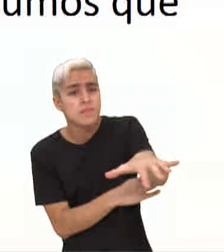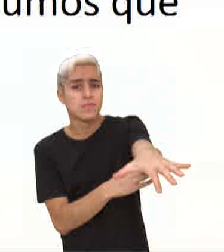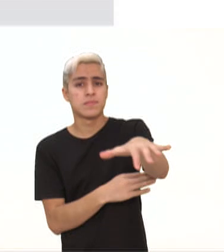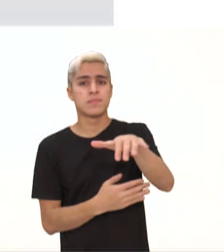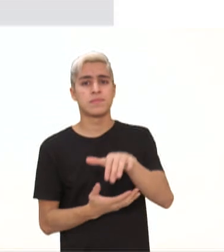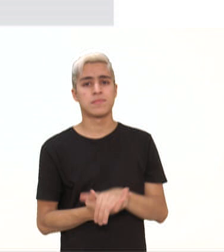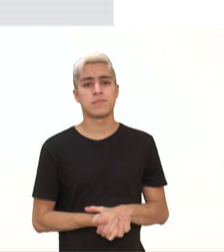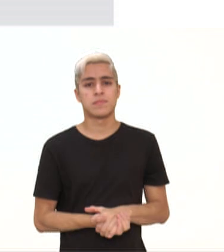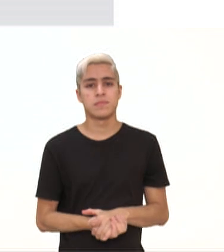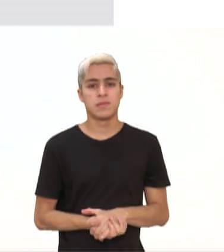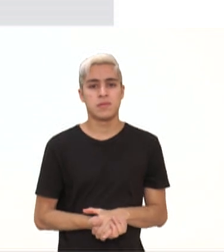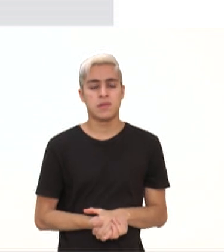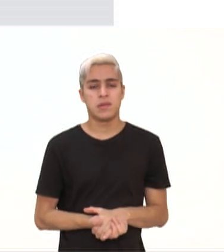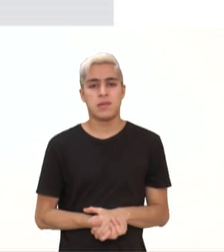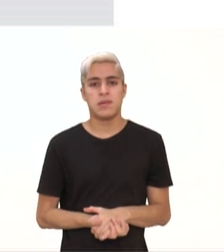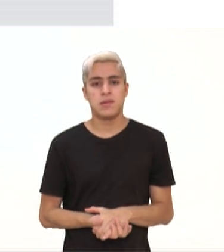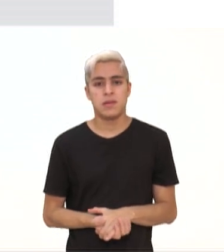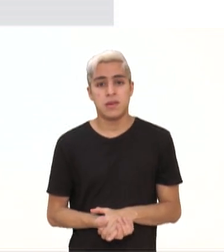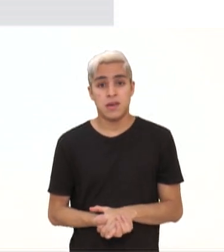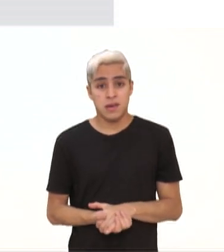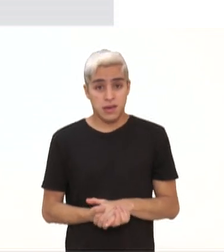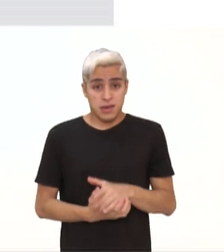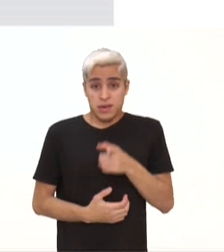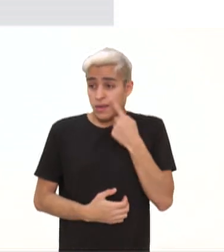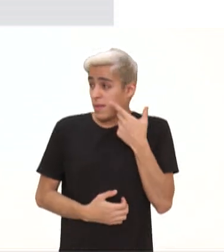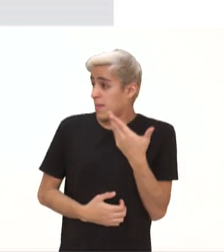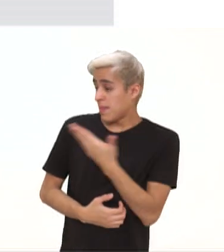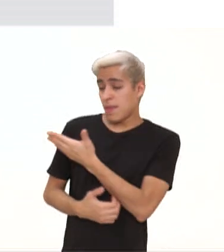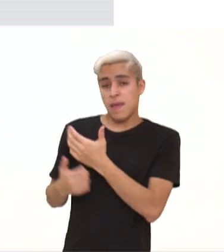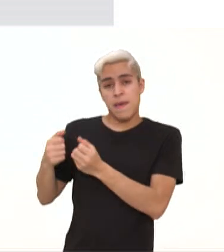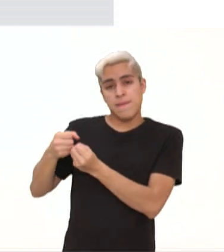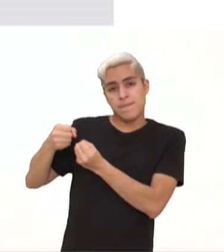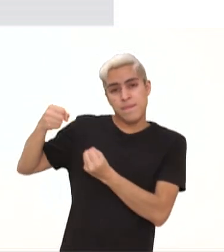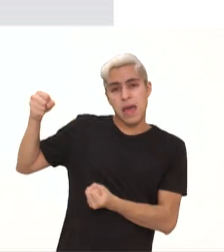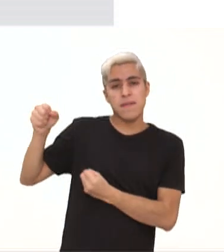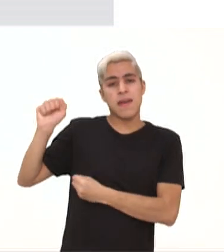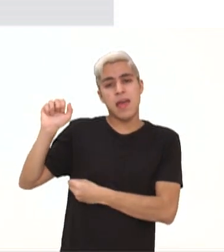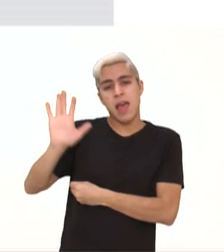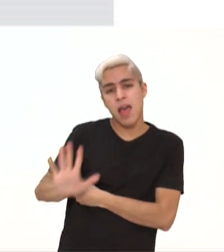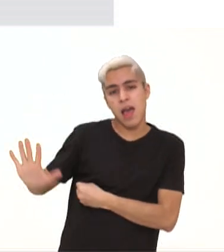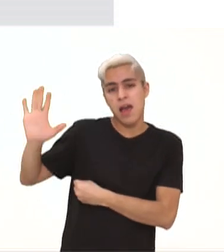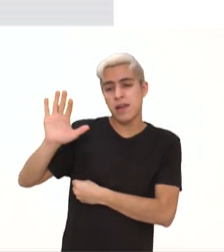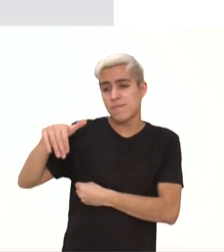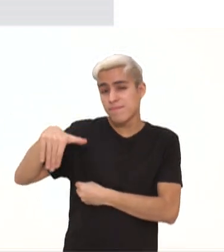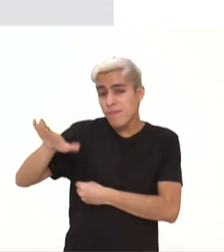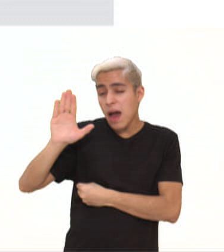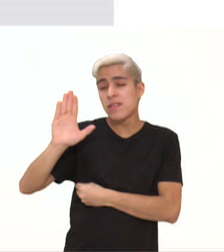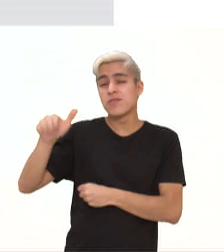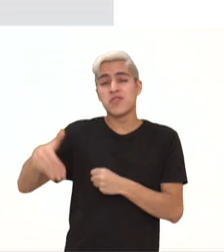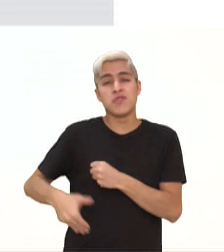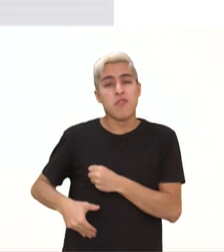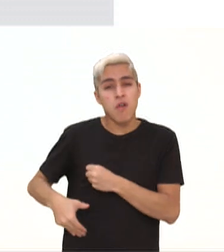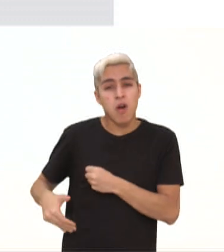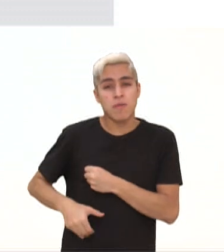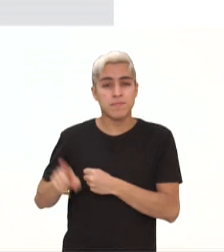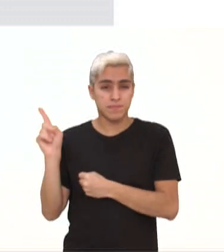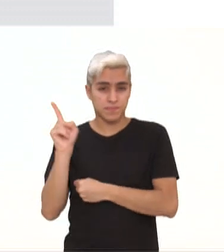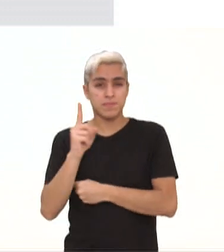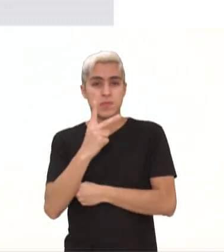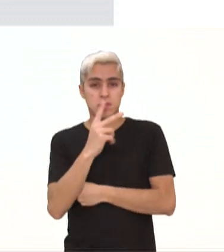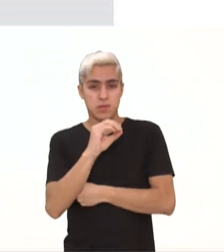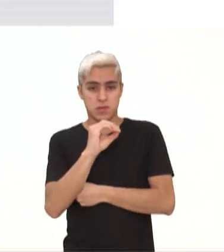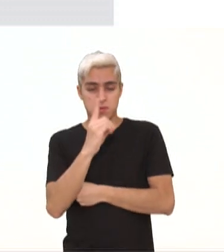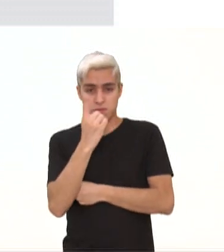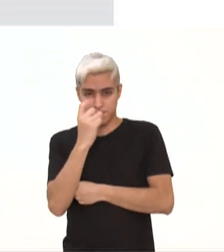naquela questão ali. E aqui o mapa que mostra para nós as áreas onde nós temos os maiores índices de fome, esse mapa de